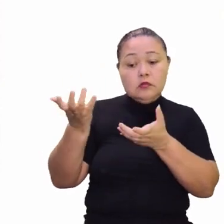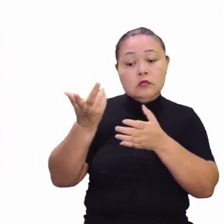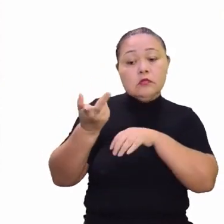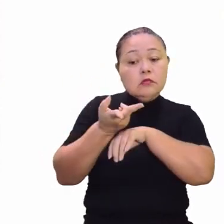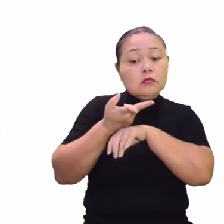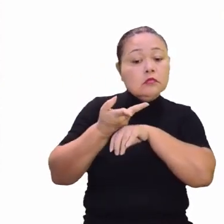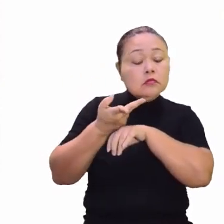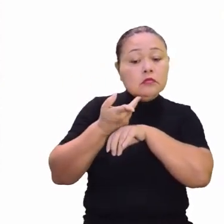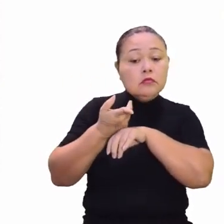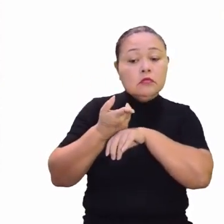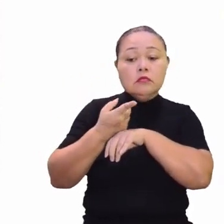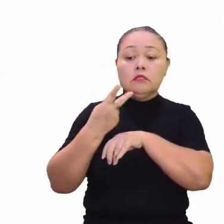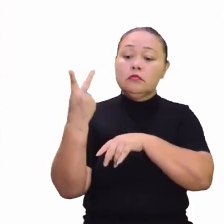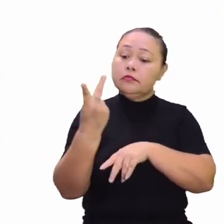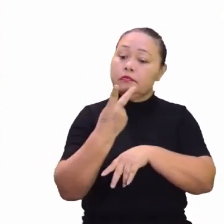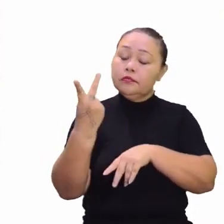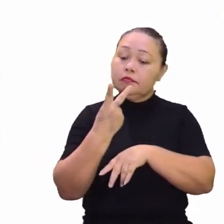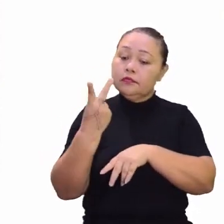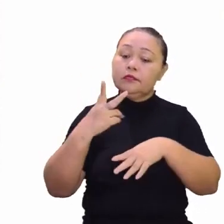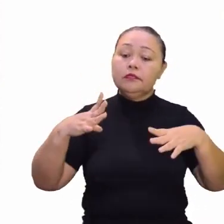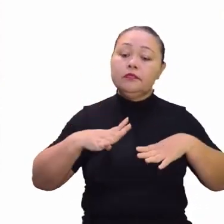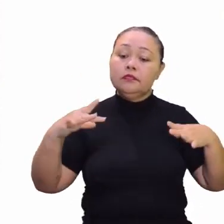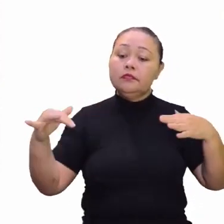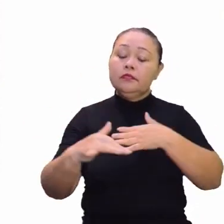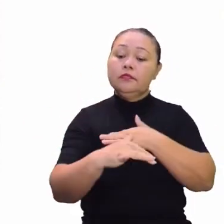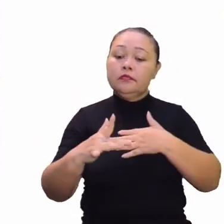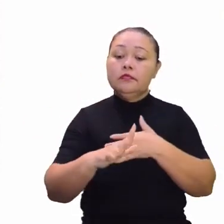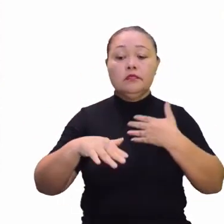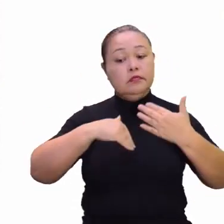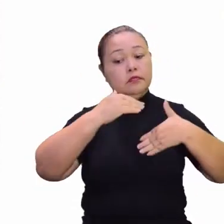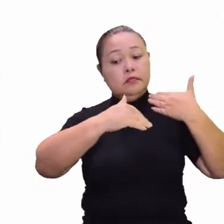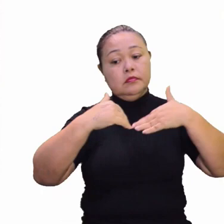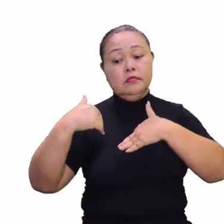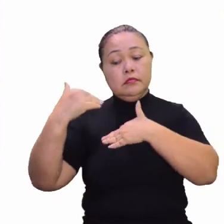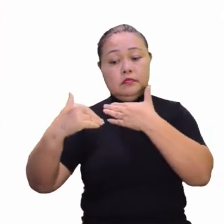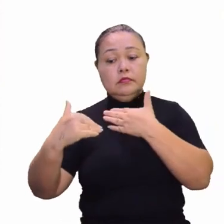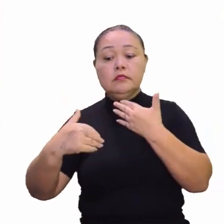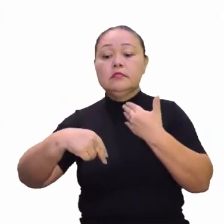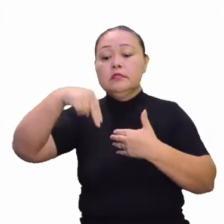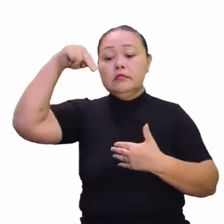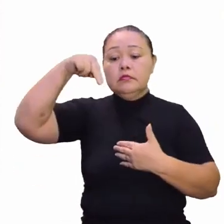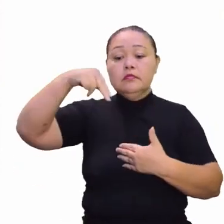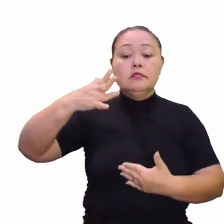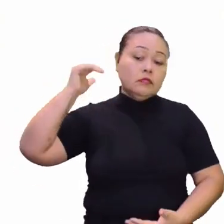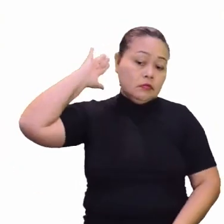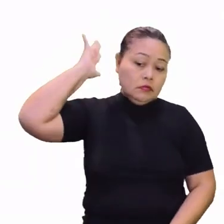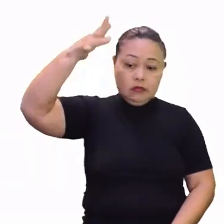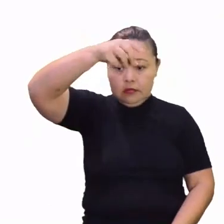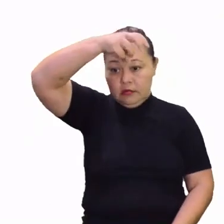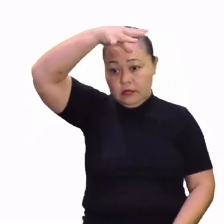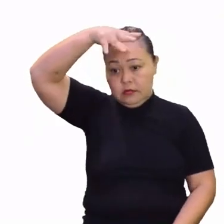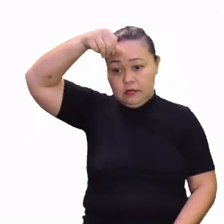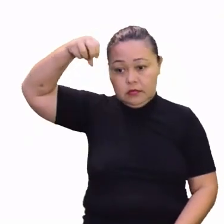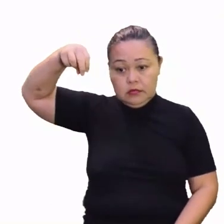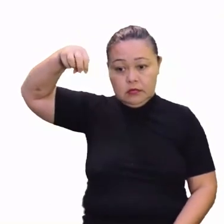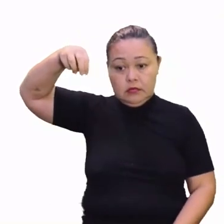buscados principalmente nas duas cidades mais desenvolvidas aqui da região norte, que era Belém e Manaus.